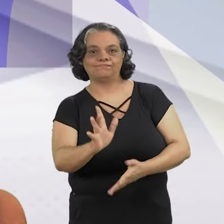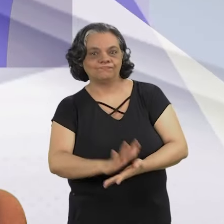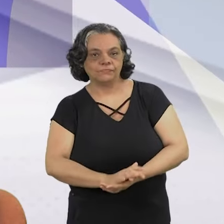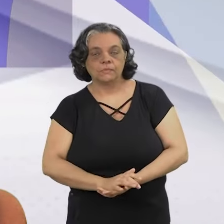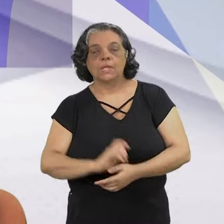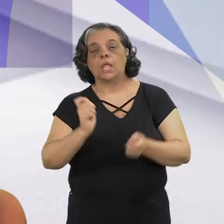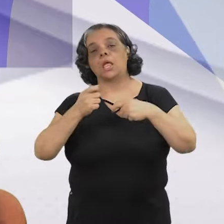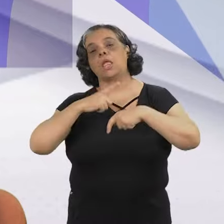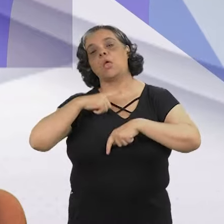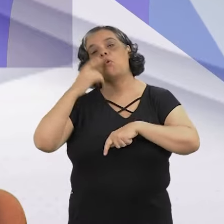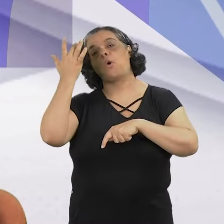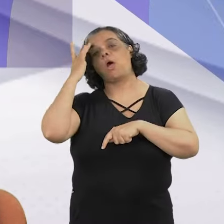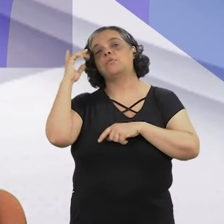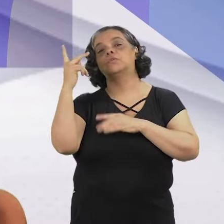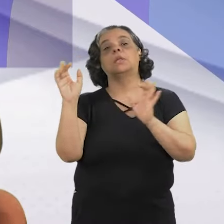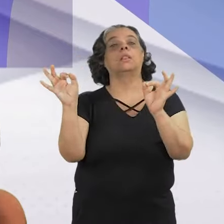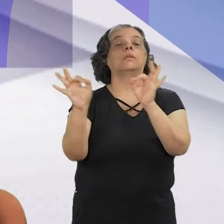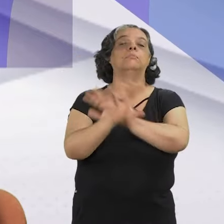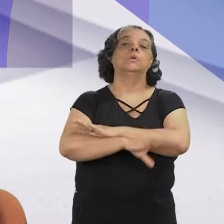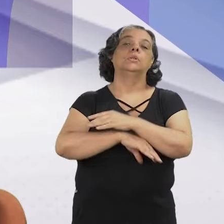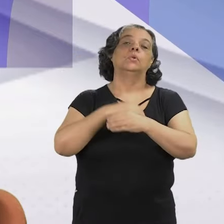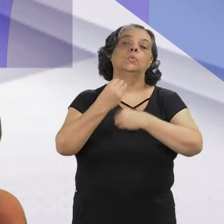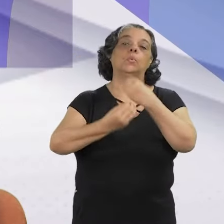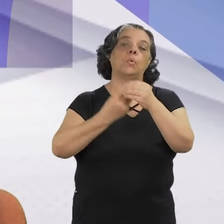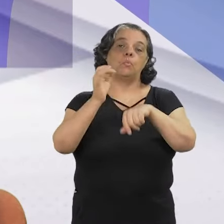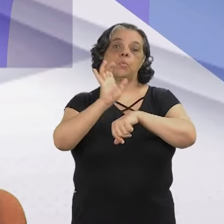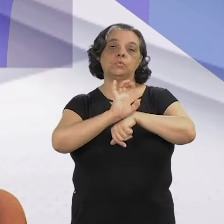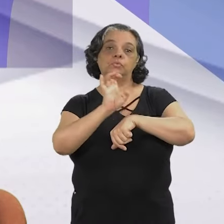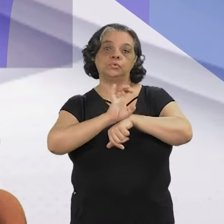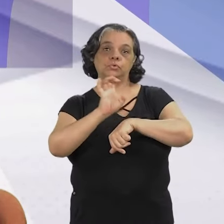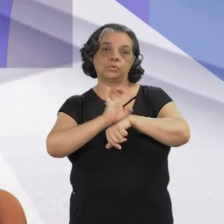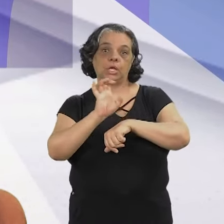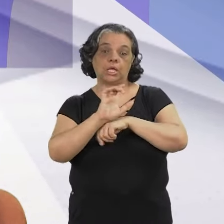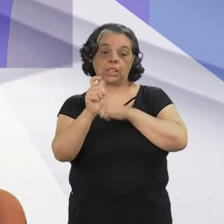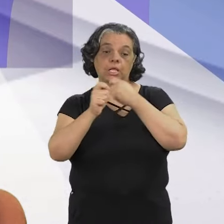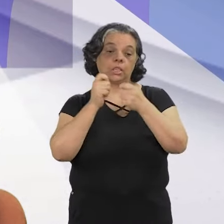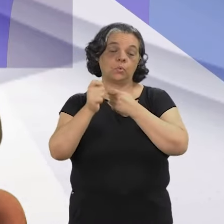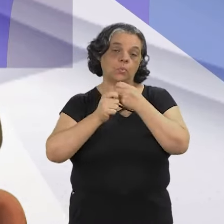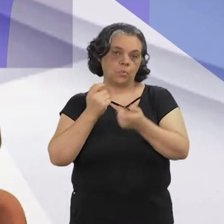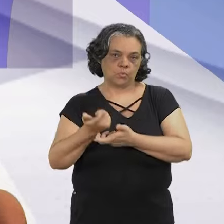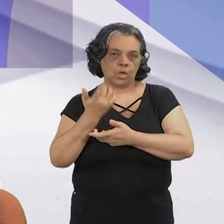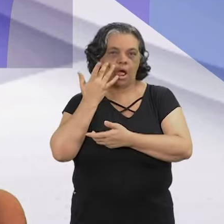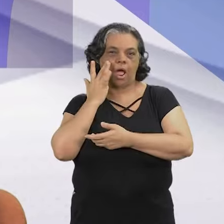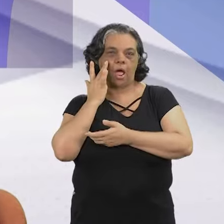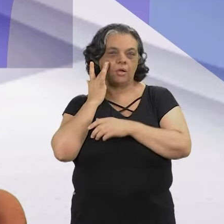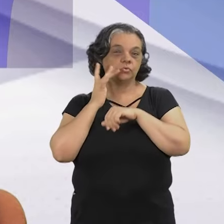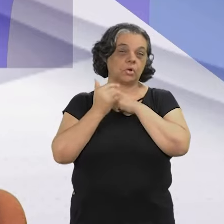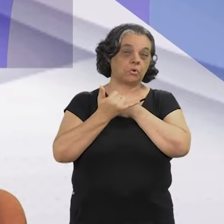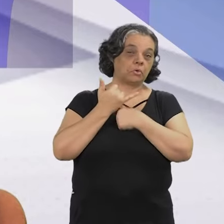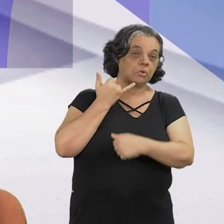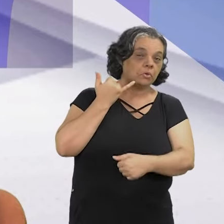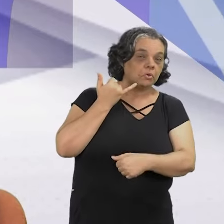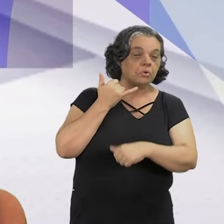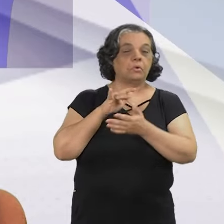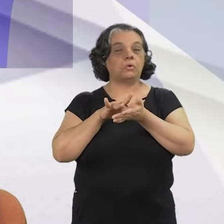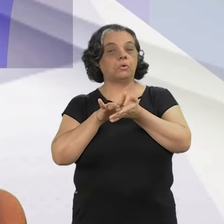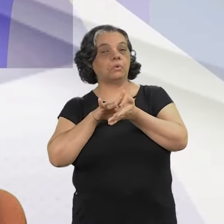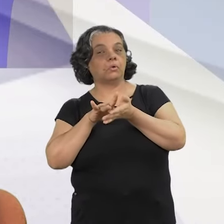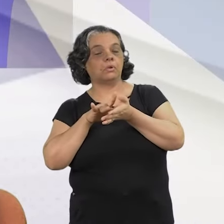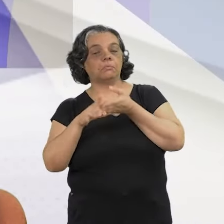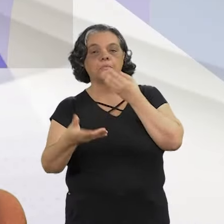acho que ao acaba que o estado né quem tá no controle acha que engana a gente né nesse